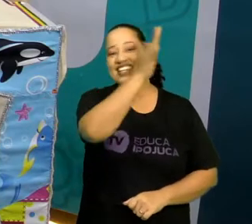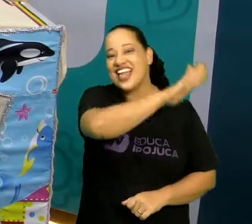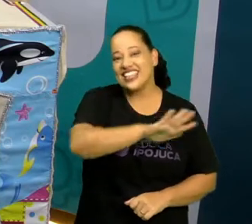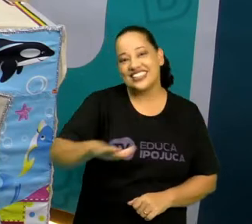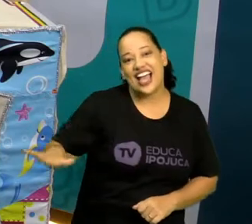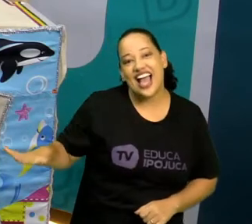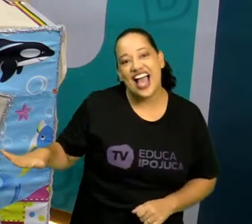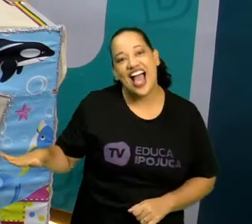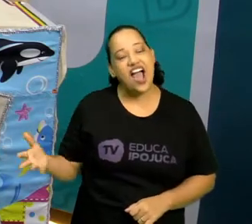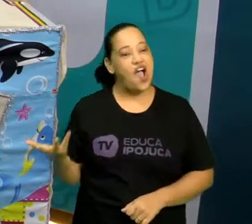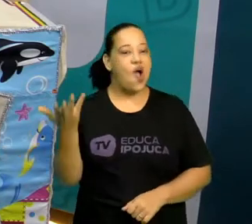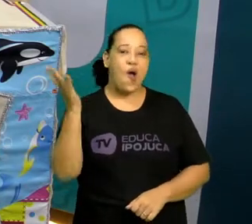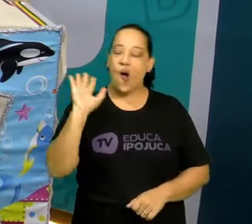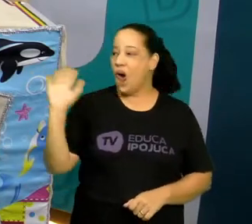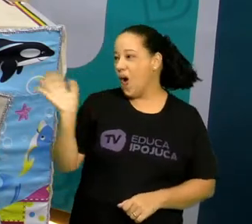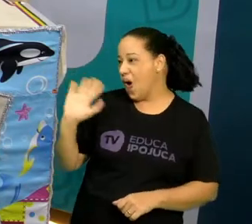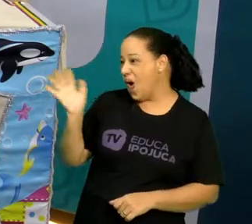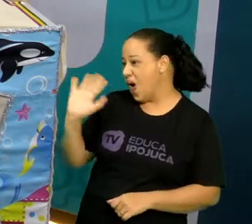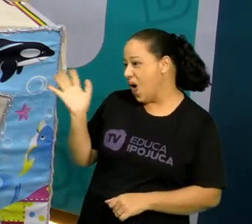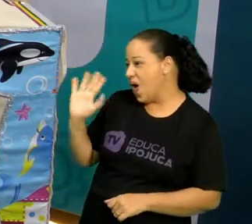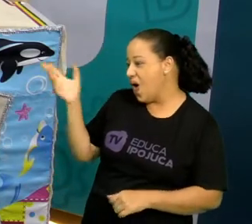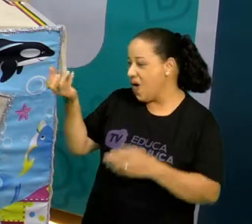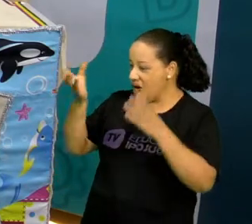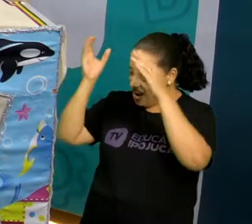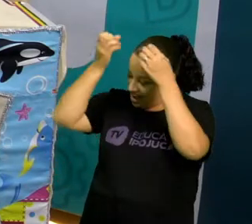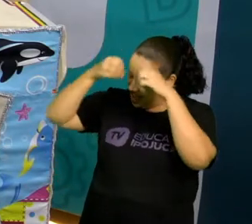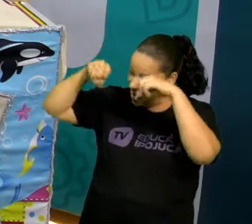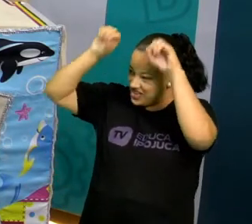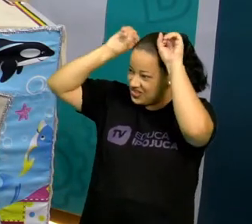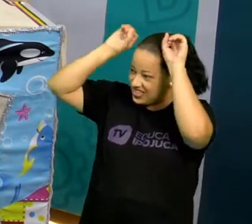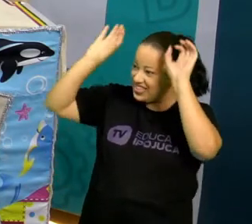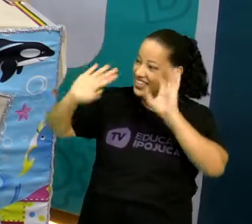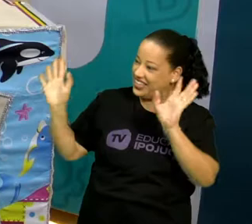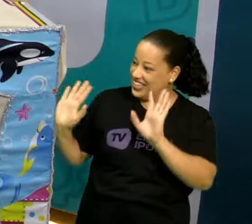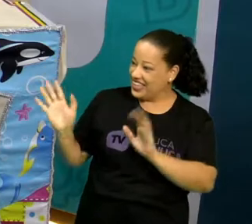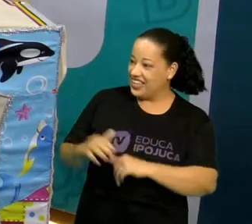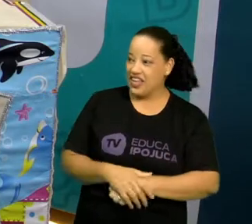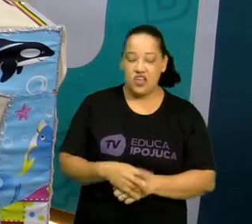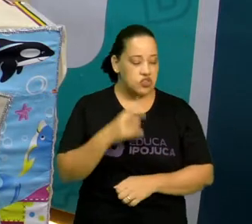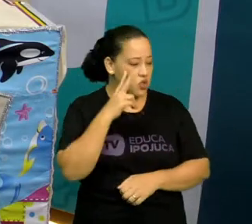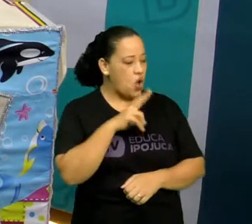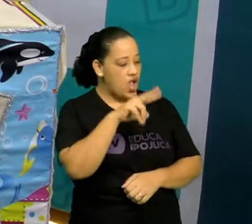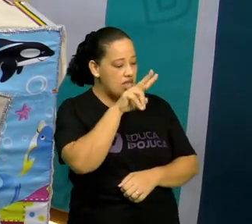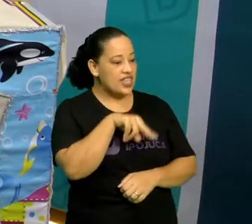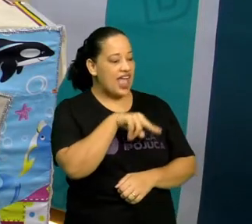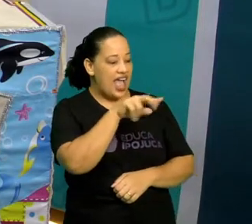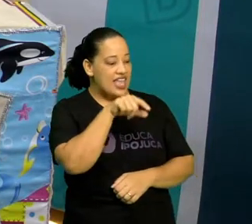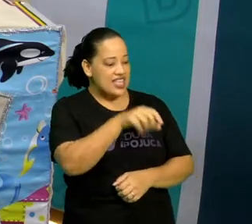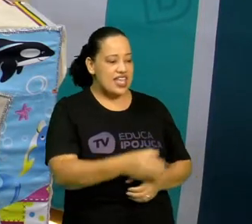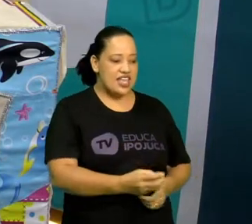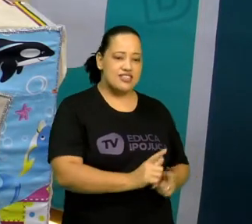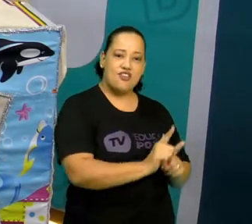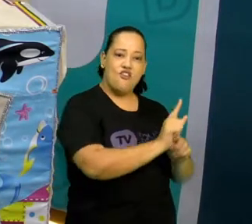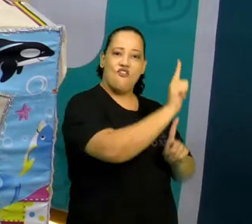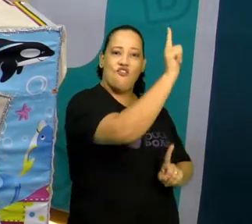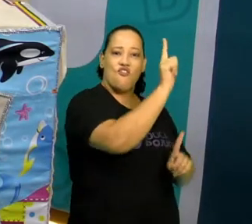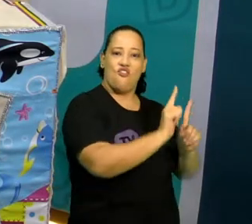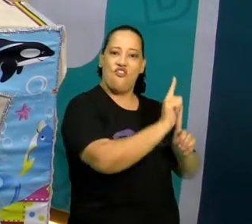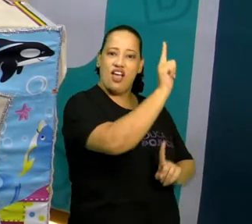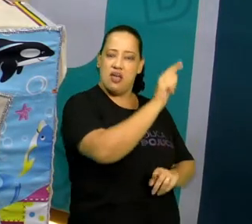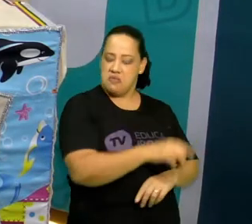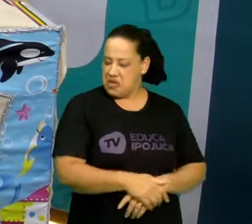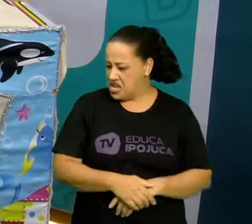criançada! Olá, Leiturinha! Olá, Tia Lê! Tô olhando aqui esse foguete. Oxi, Leiturinha, isso aí é um foguete,